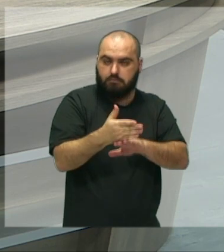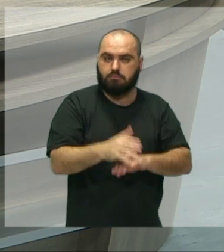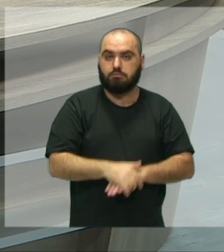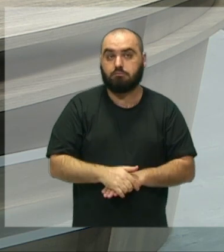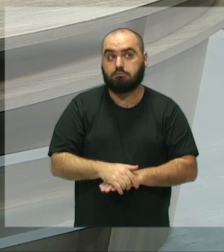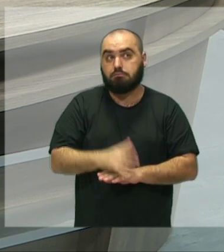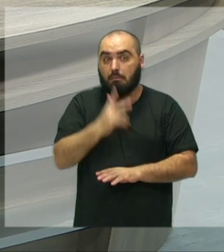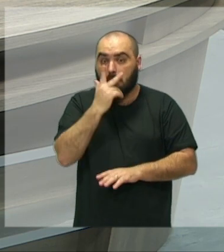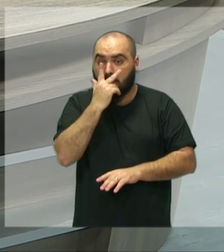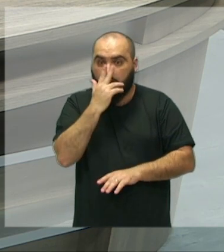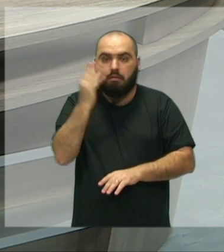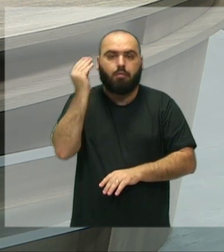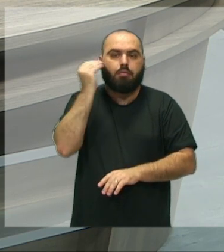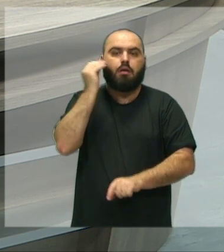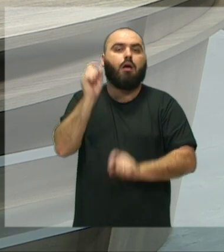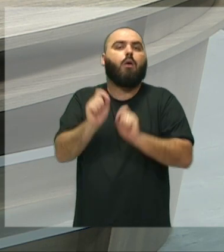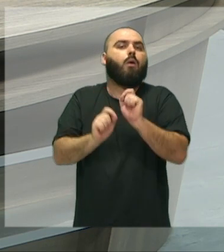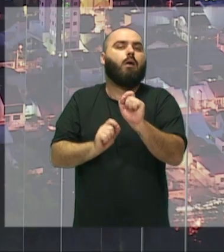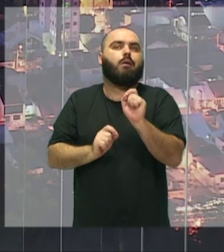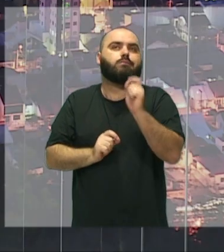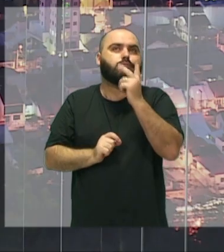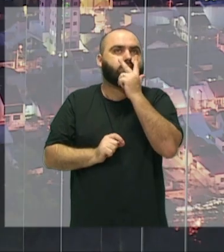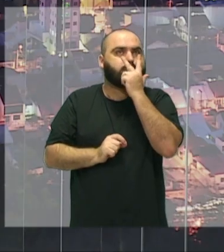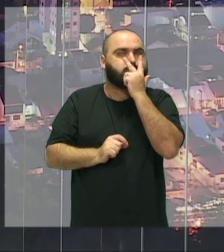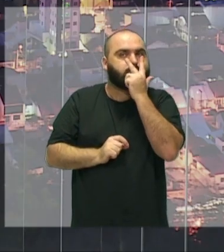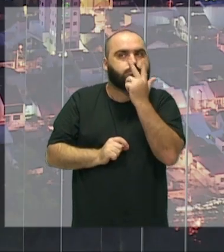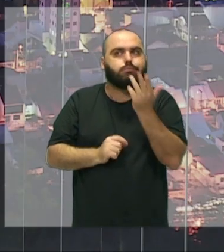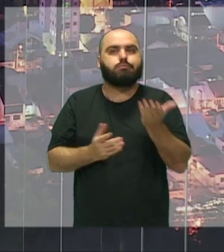inclusive, de cada vez